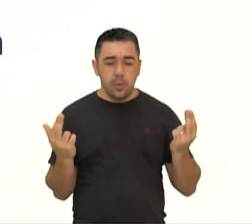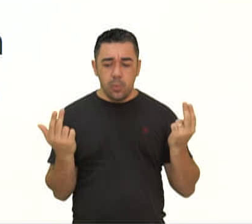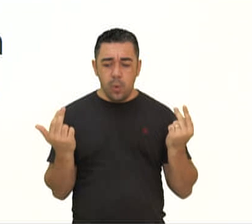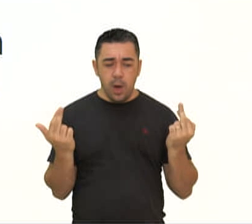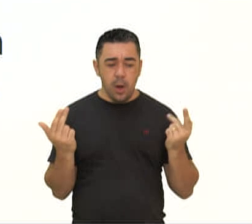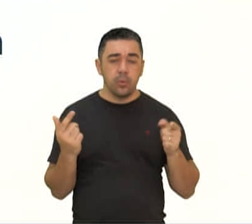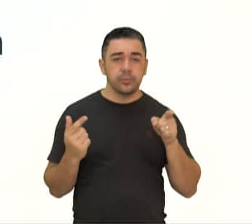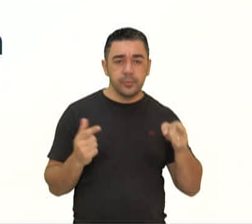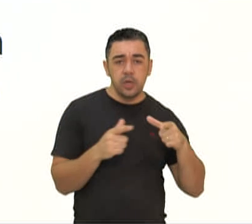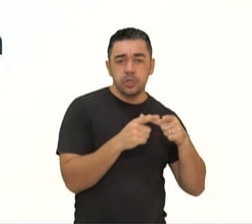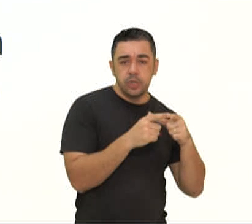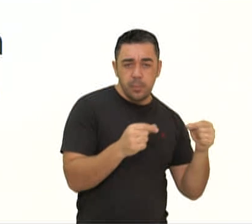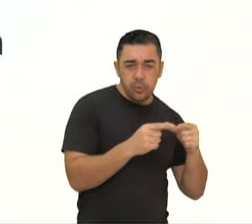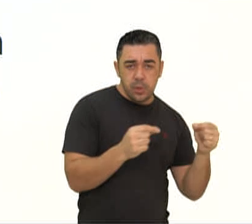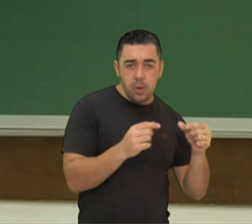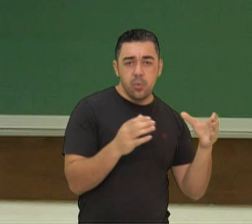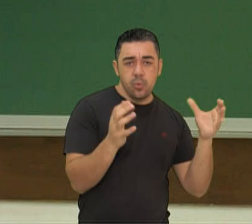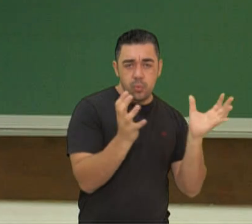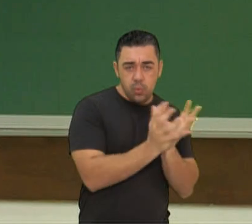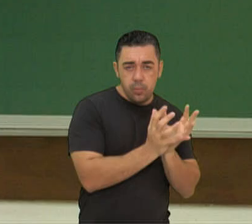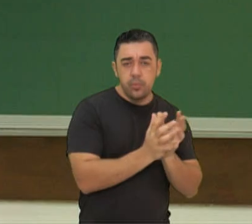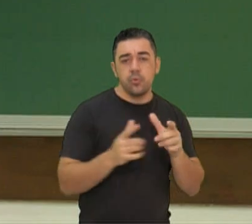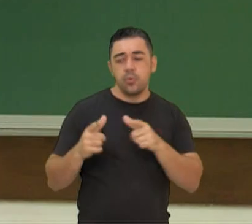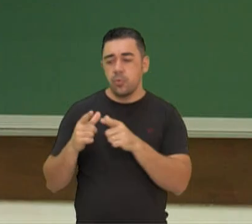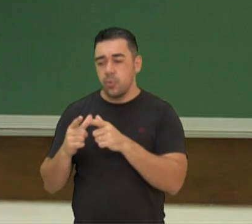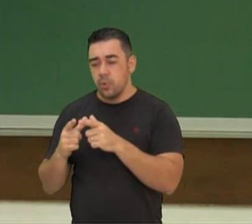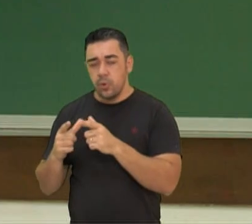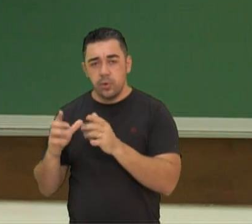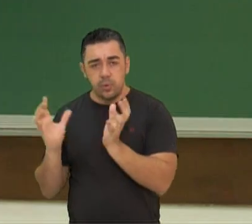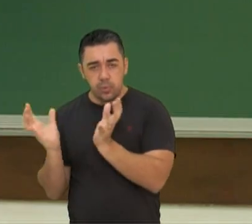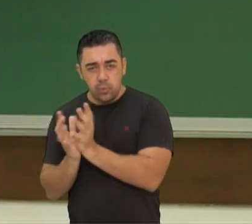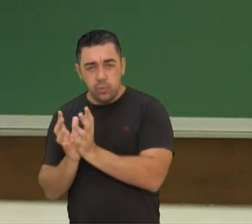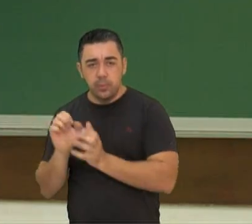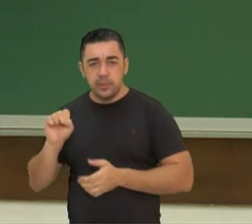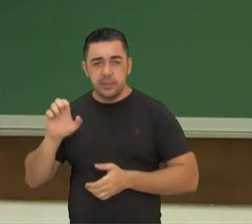seleção japonesa e a seleção do Senegal?